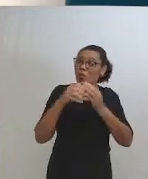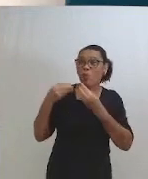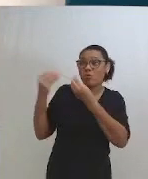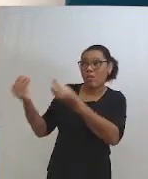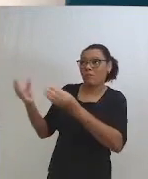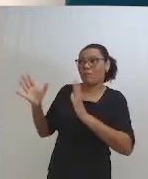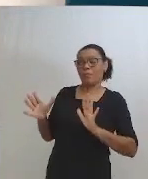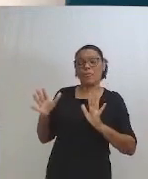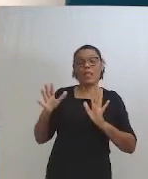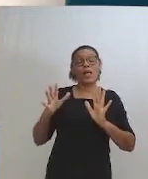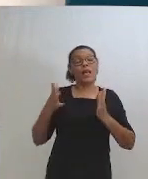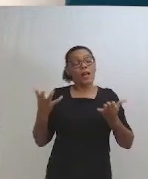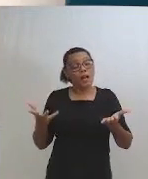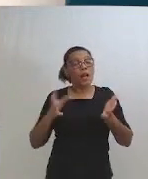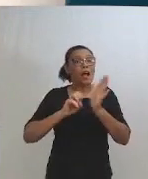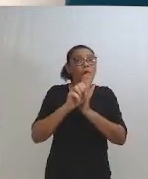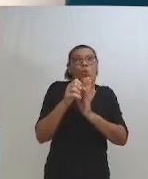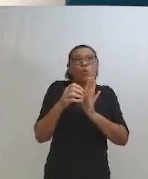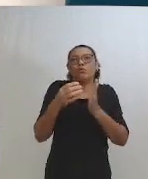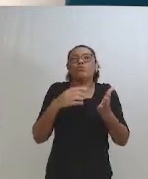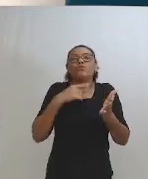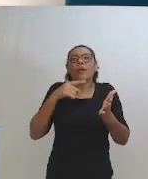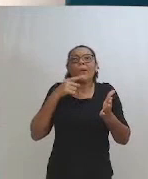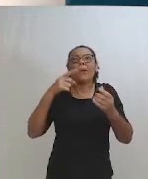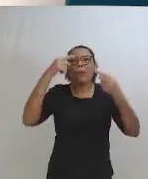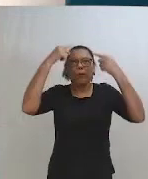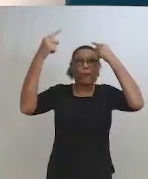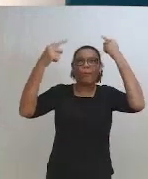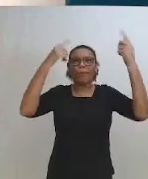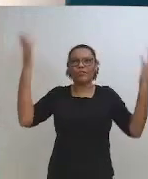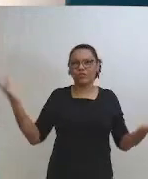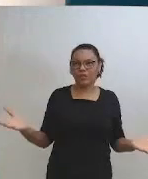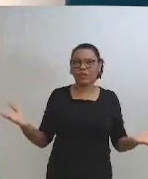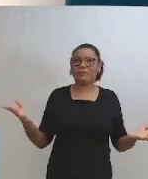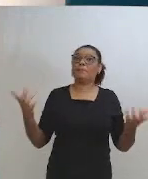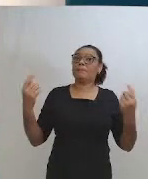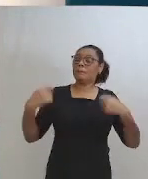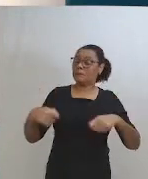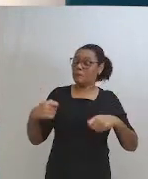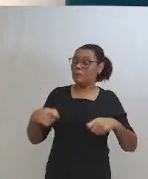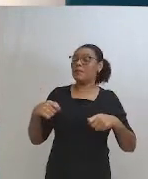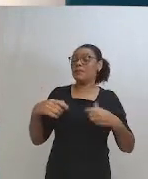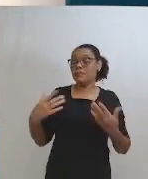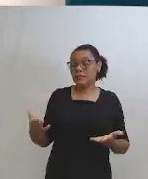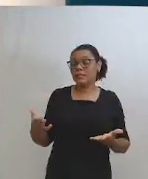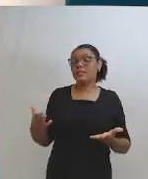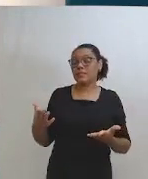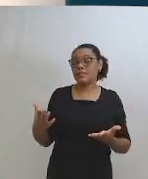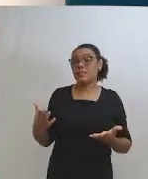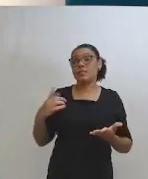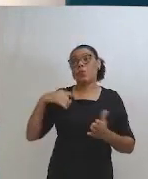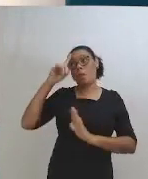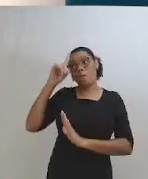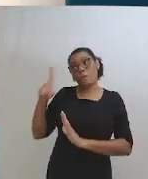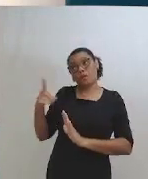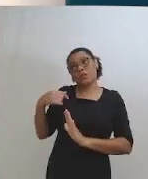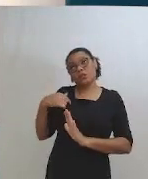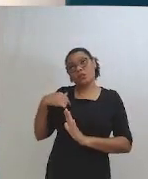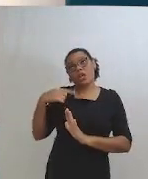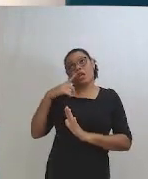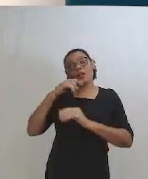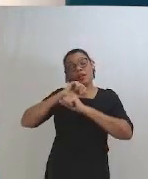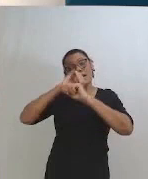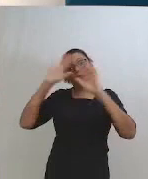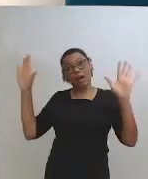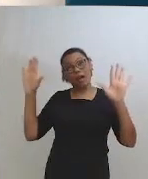quer. Então, eu não vejo assim por que considerar ilegal uma ordem que está muito clara, a meu ver, e apenas neste aspecto relacionado